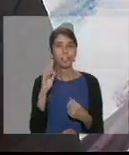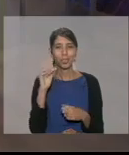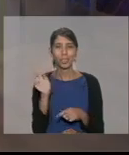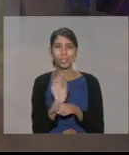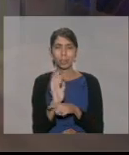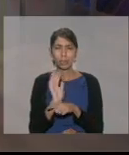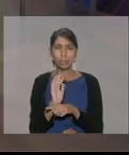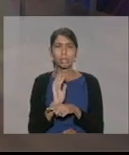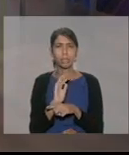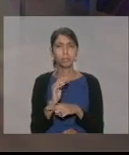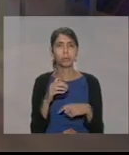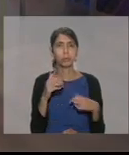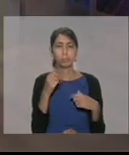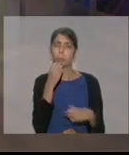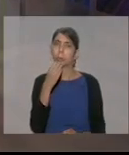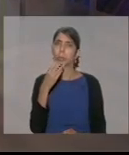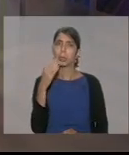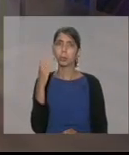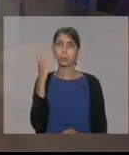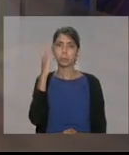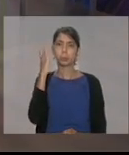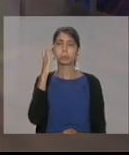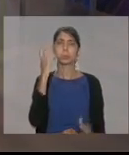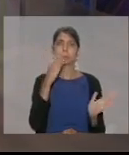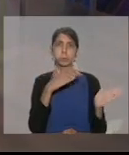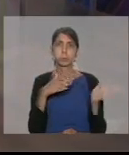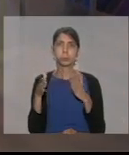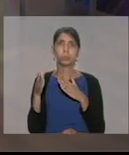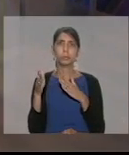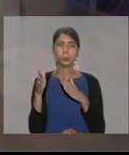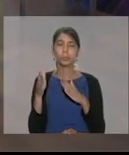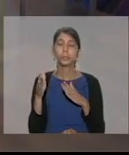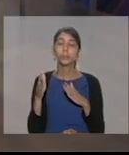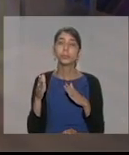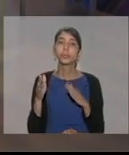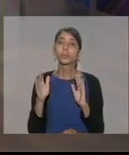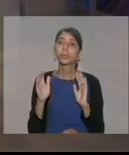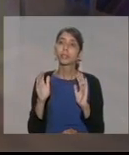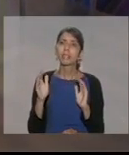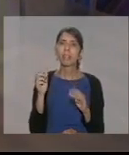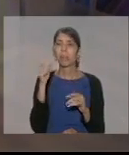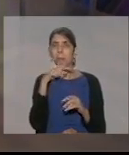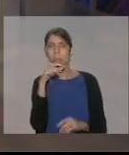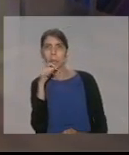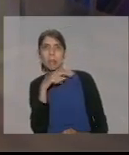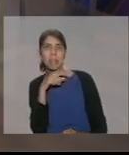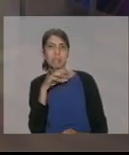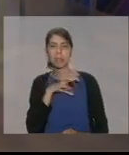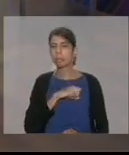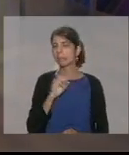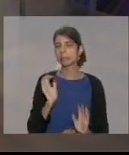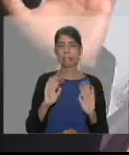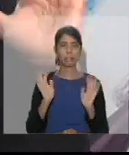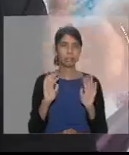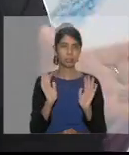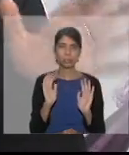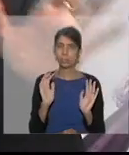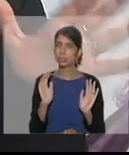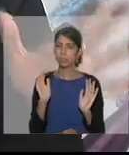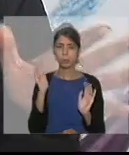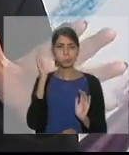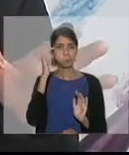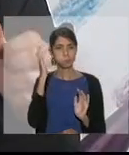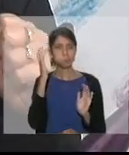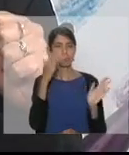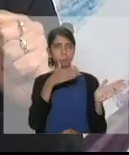muito filme cabeça, muito filme cabeça na minha vida, tem uma época que era só filme cabeça. Nada de comédia romântica, nada de cabeça,